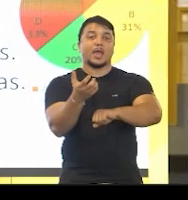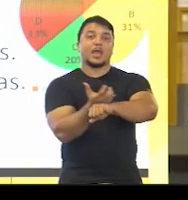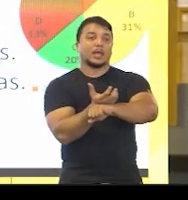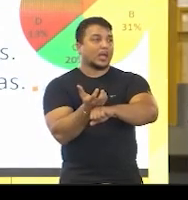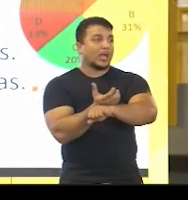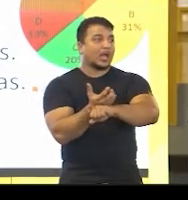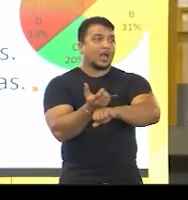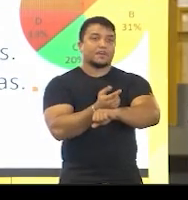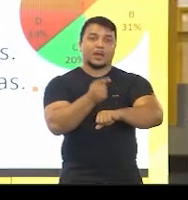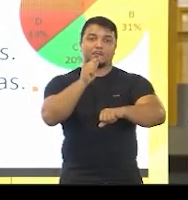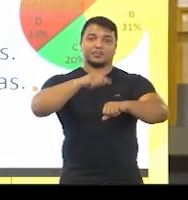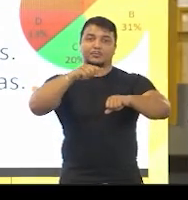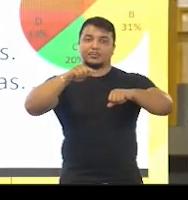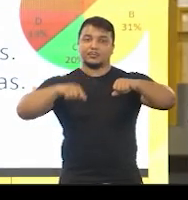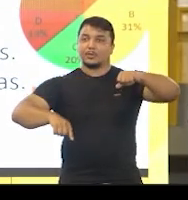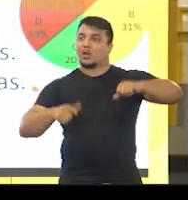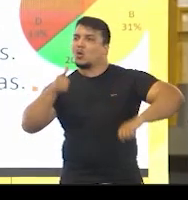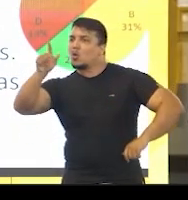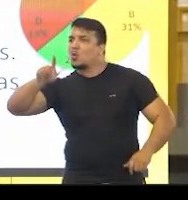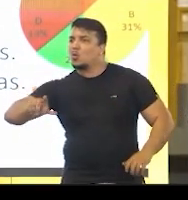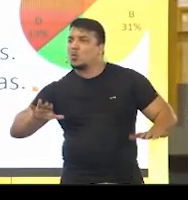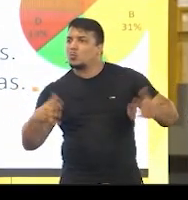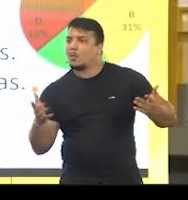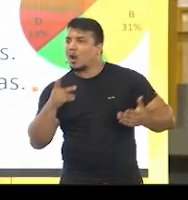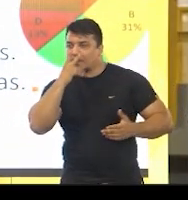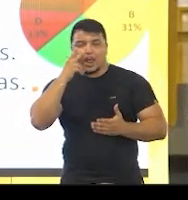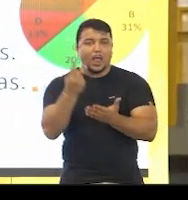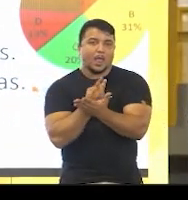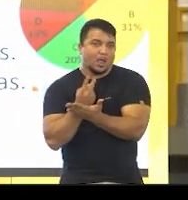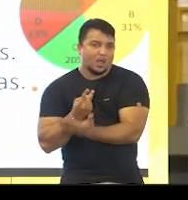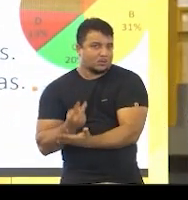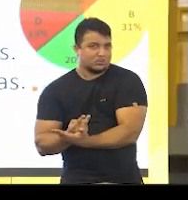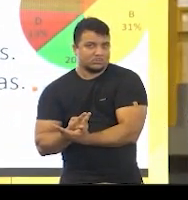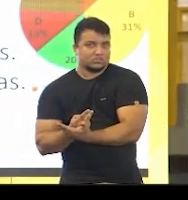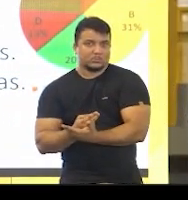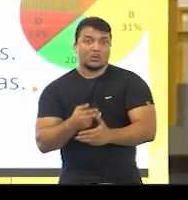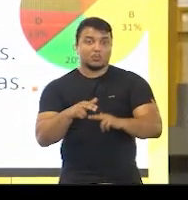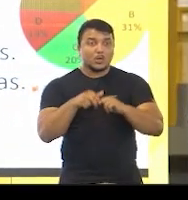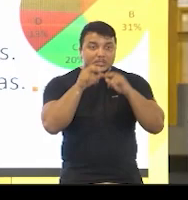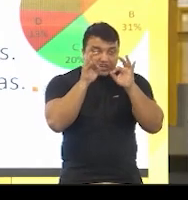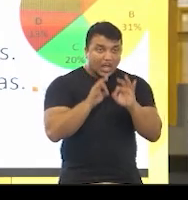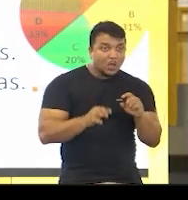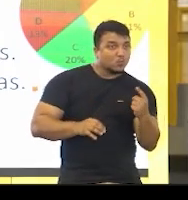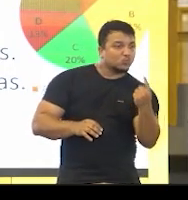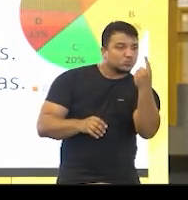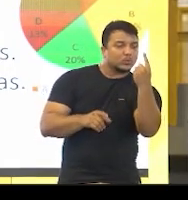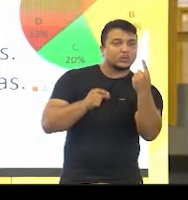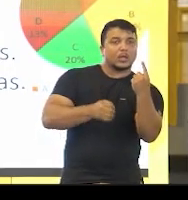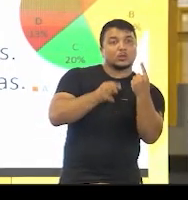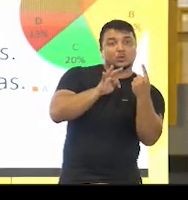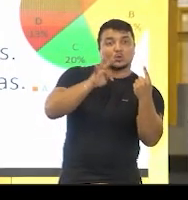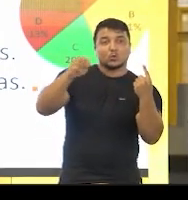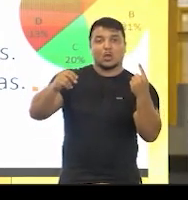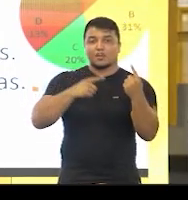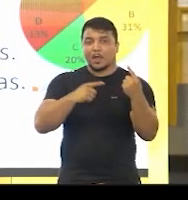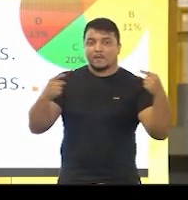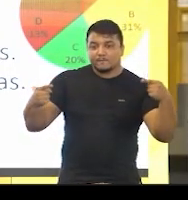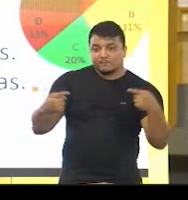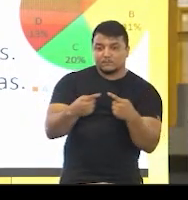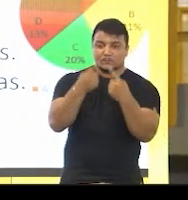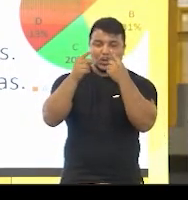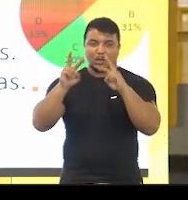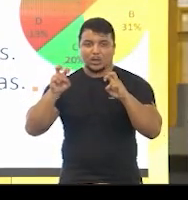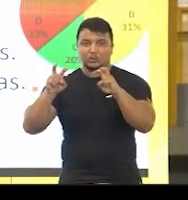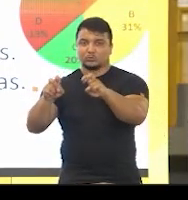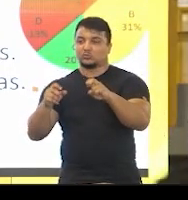restante, distrator. E qual é a tendência, professor Marden? Que todas as opções façam relação